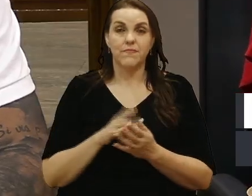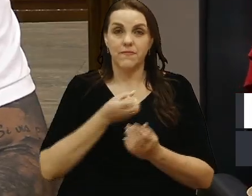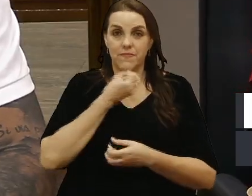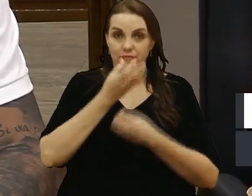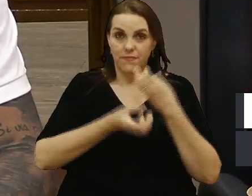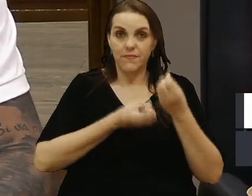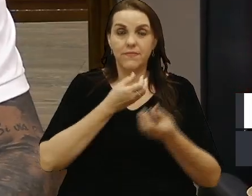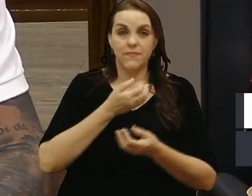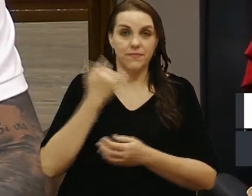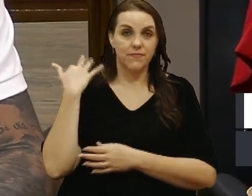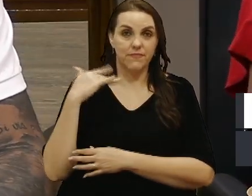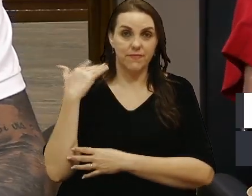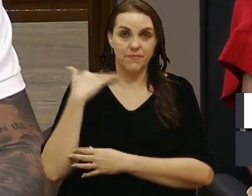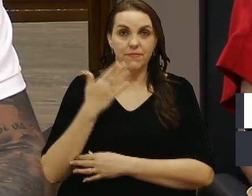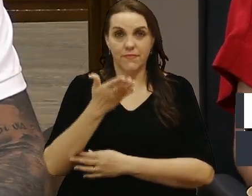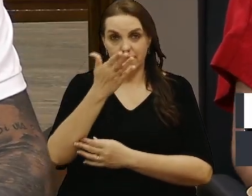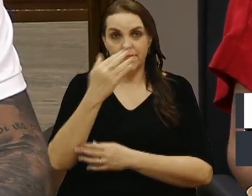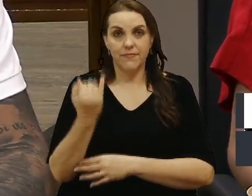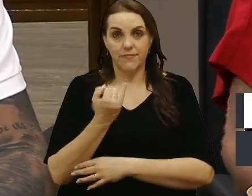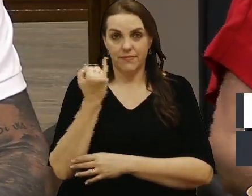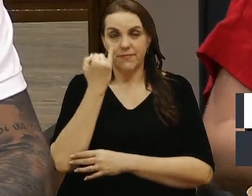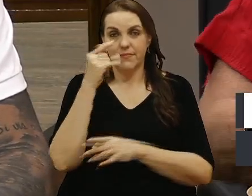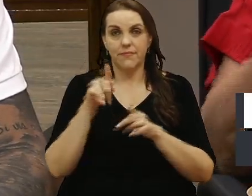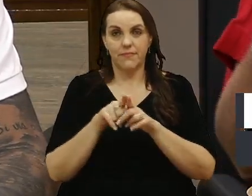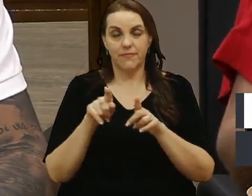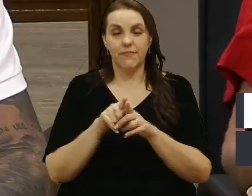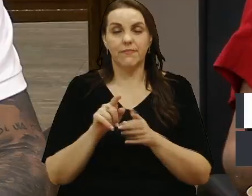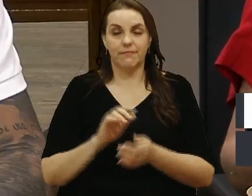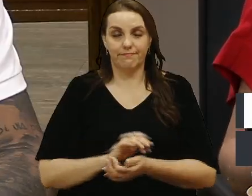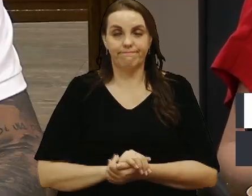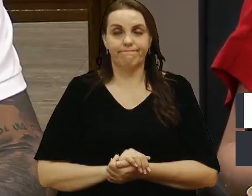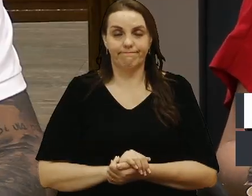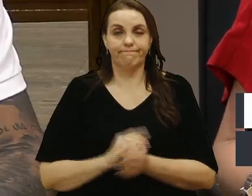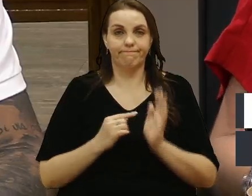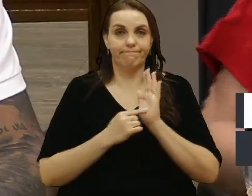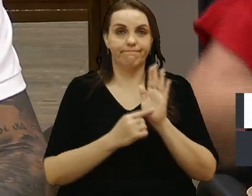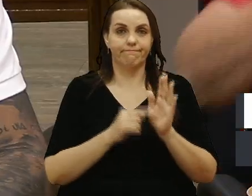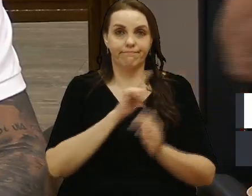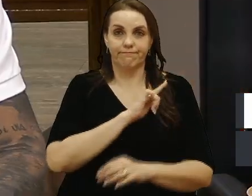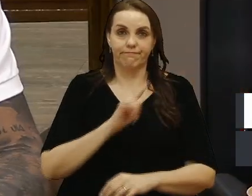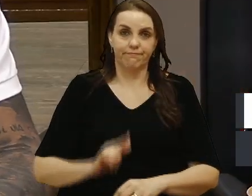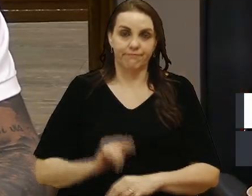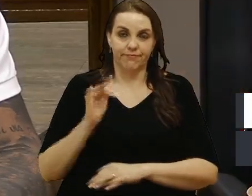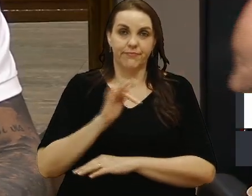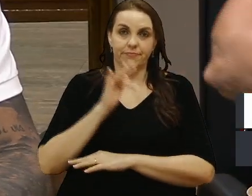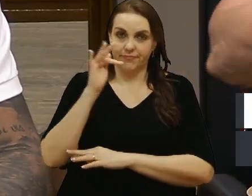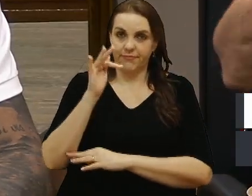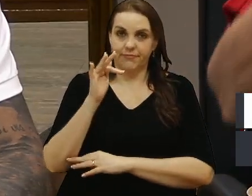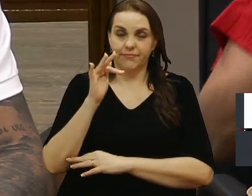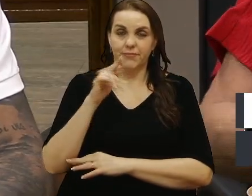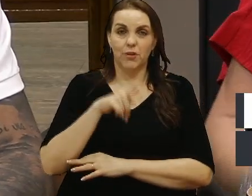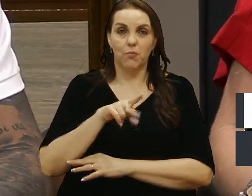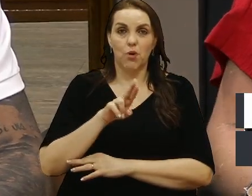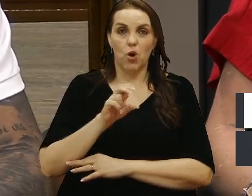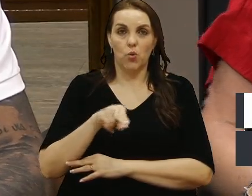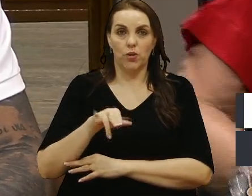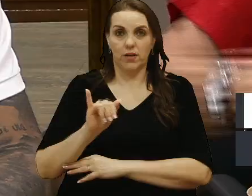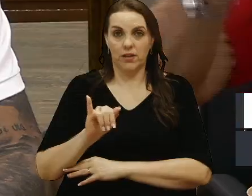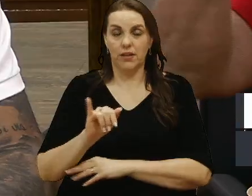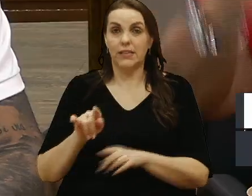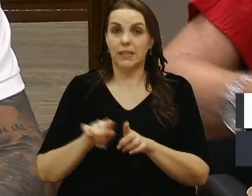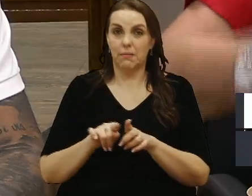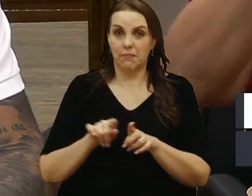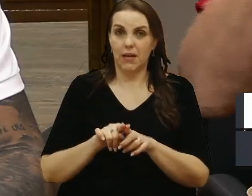Andressa, muito importante também, mostra o quanto o governo federal, desde o ProUni e agora mais